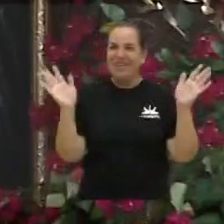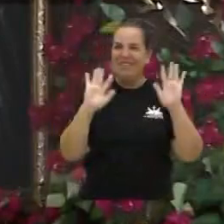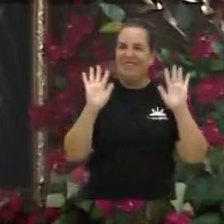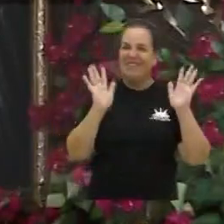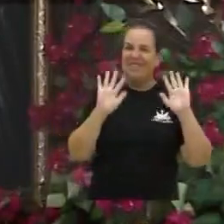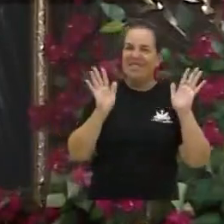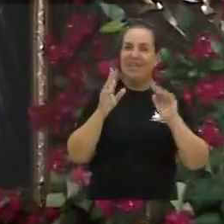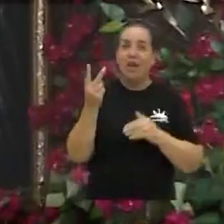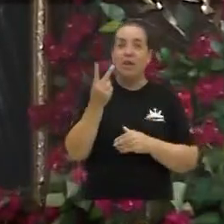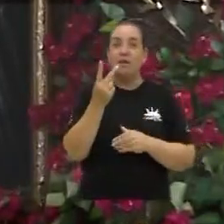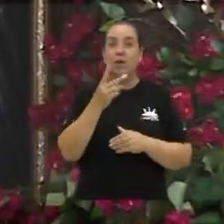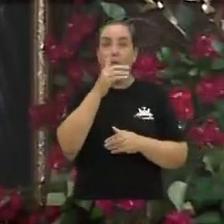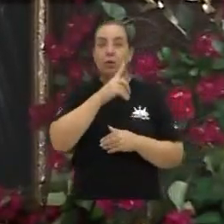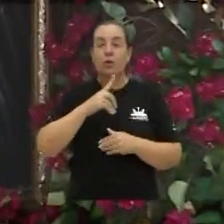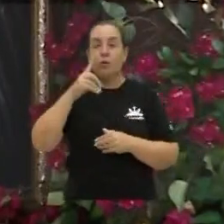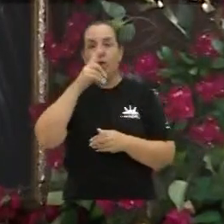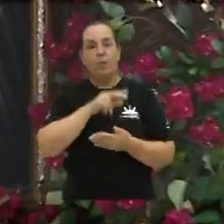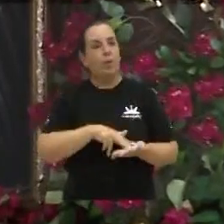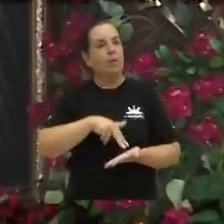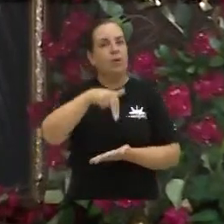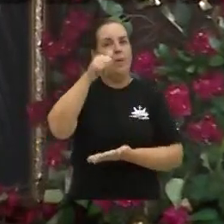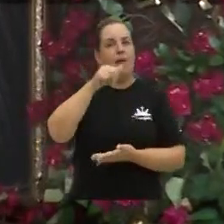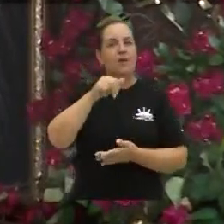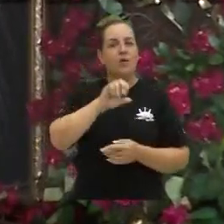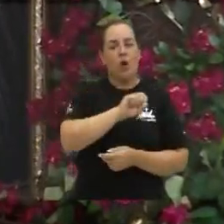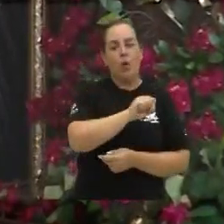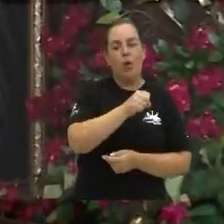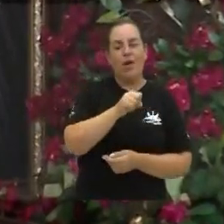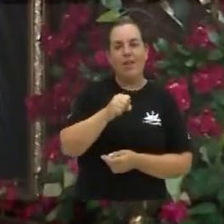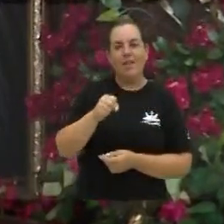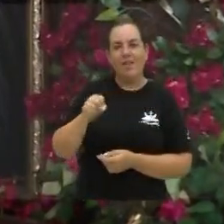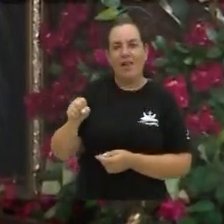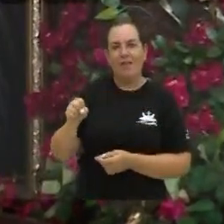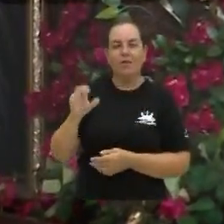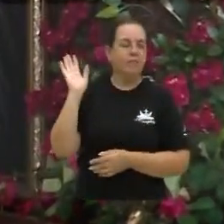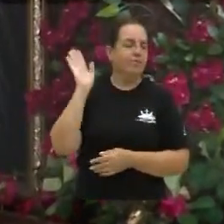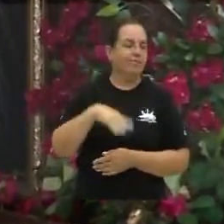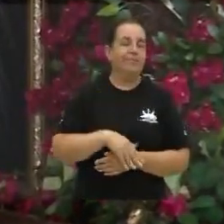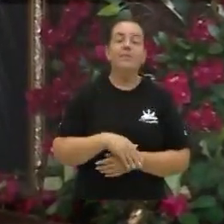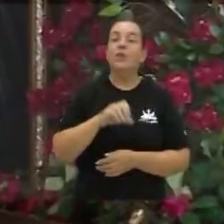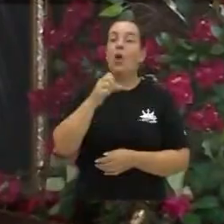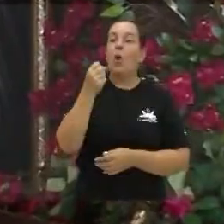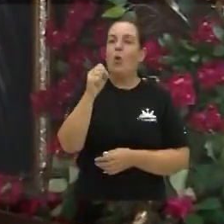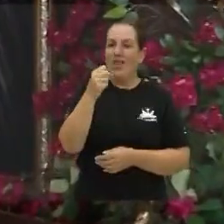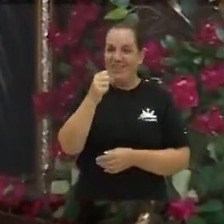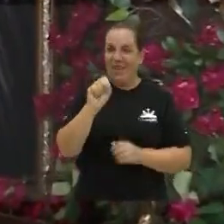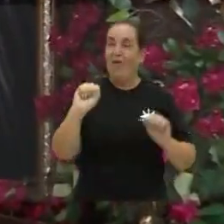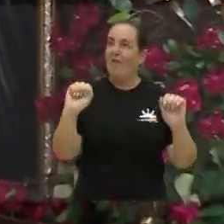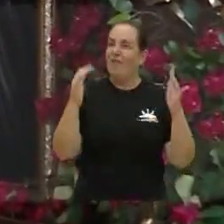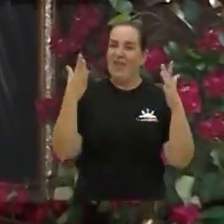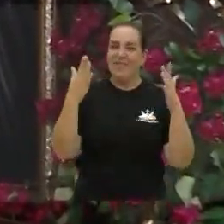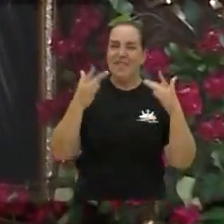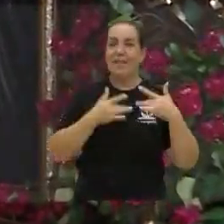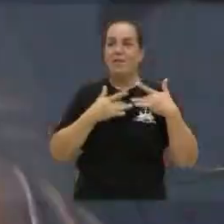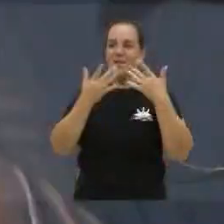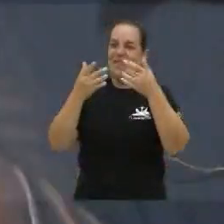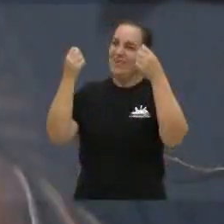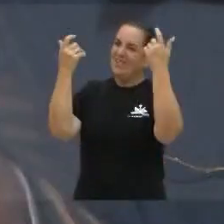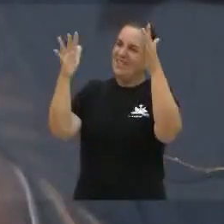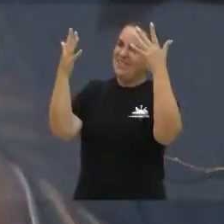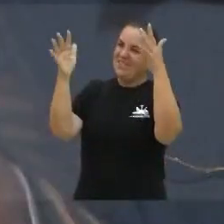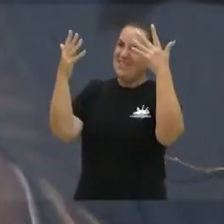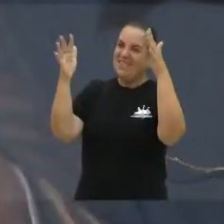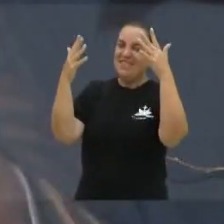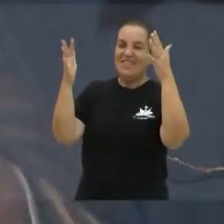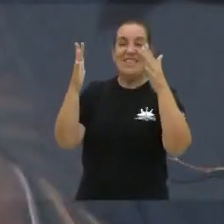Segundo domingo da Páscoa, mas oitava festa da misericórdia. Vamos dar uma salva de palmas a